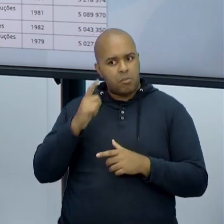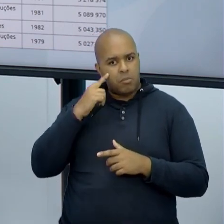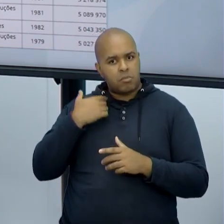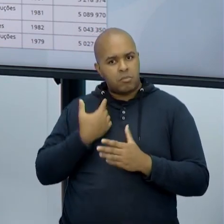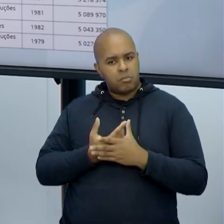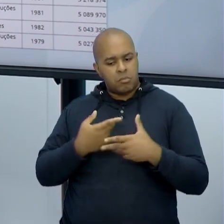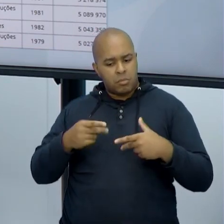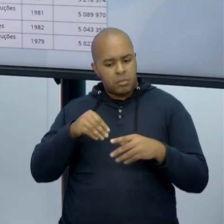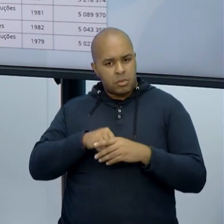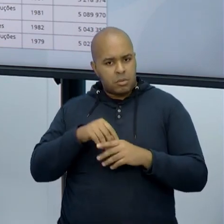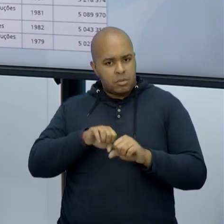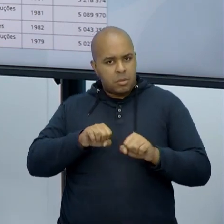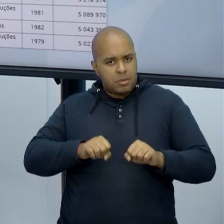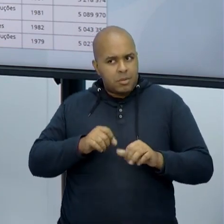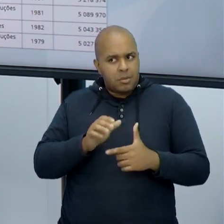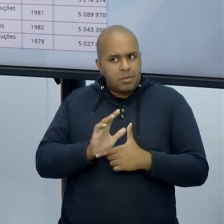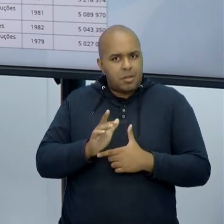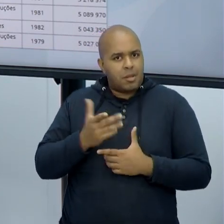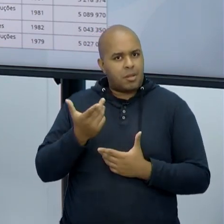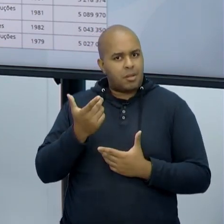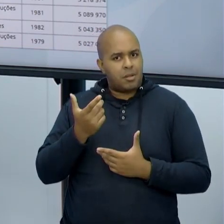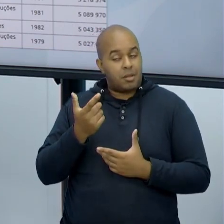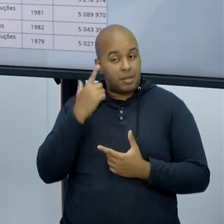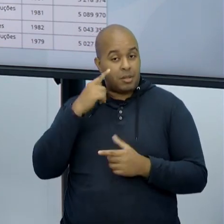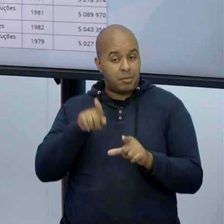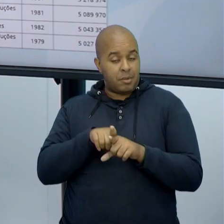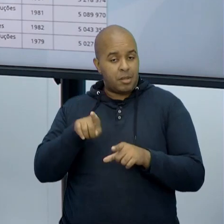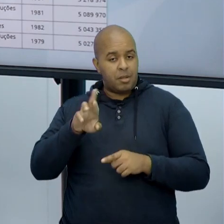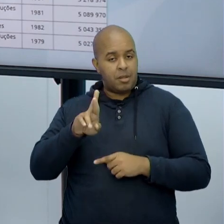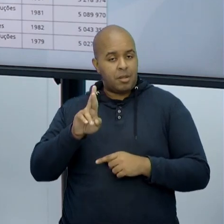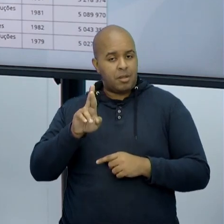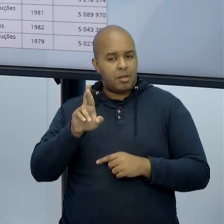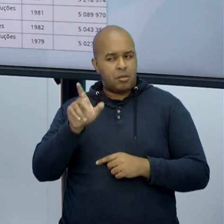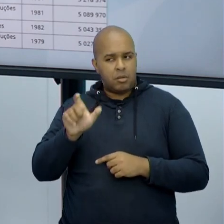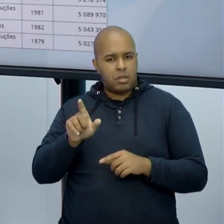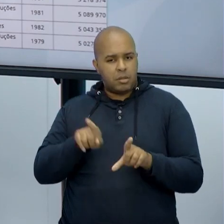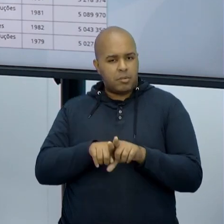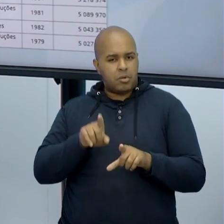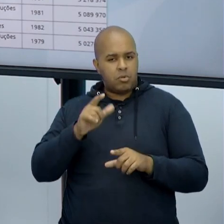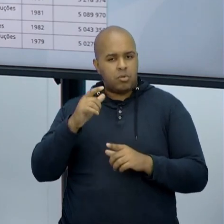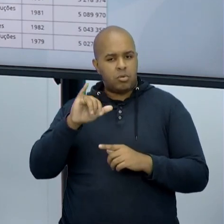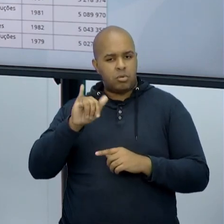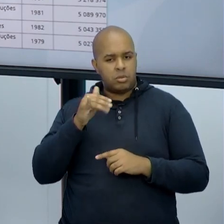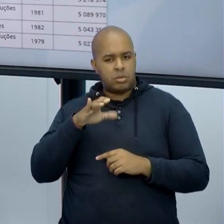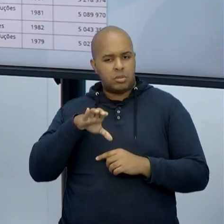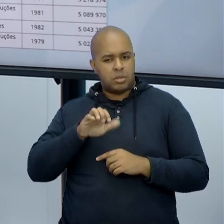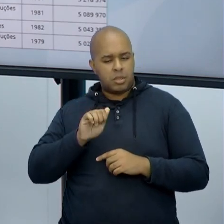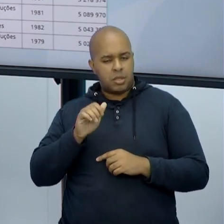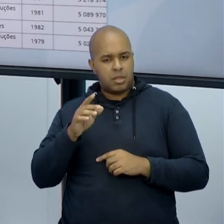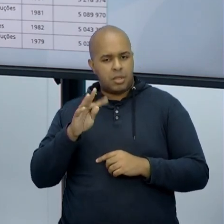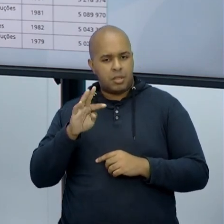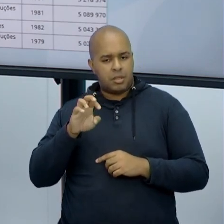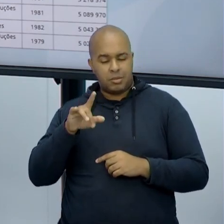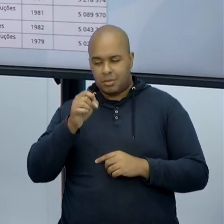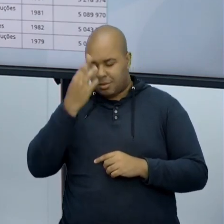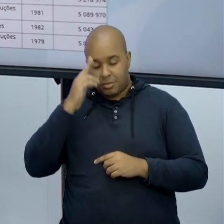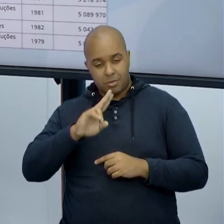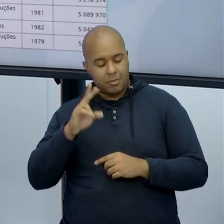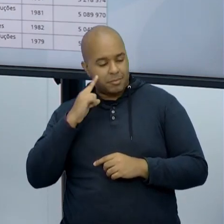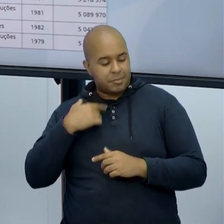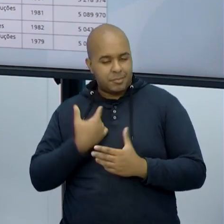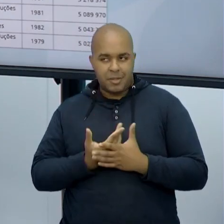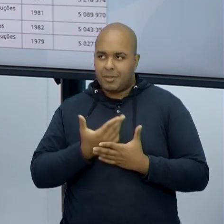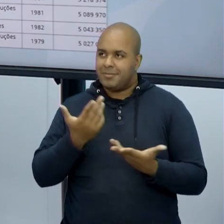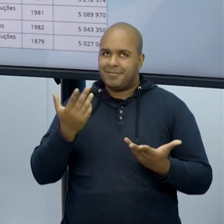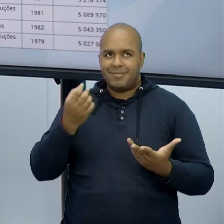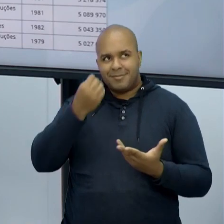sumidade dentro do cinema nacional. Tanto ele quanto o Jeca Tatu, né? Esqueci o nome dele, agora nossa, que é